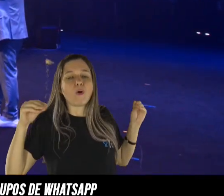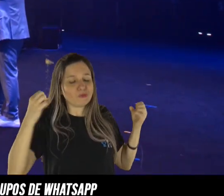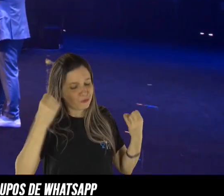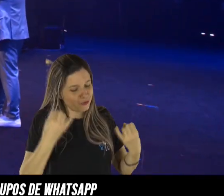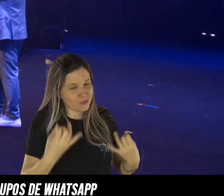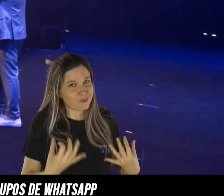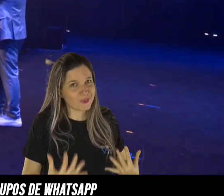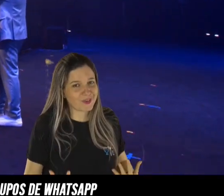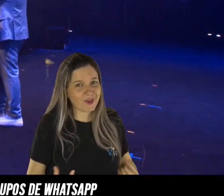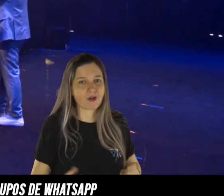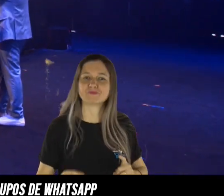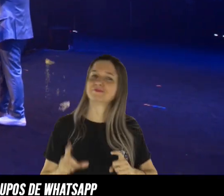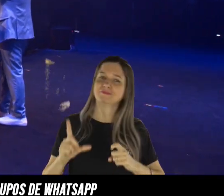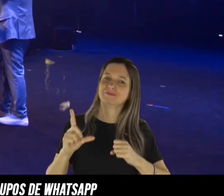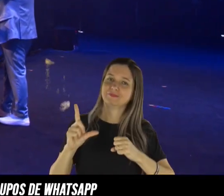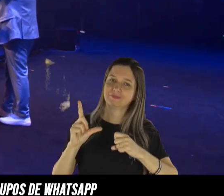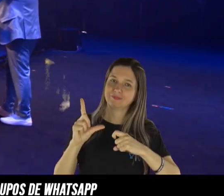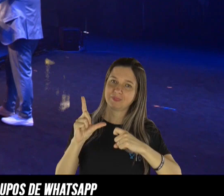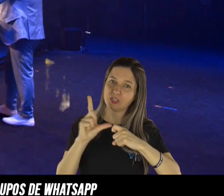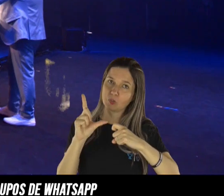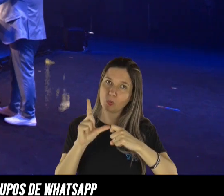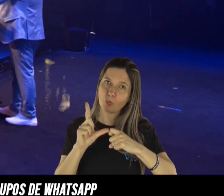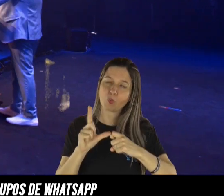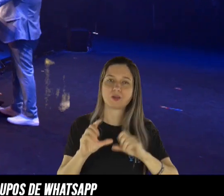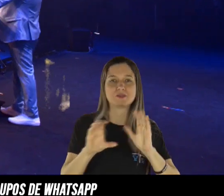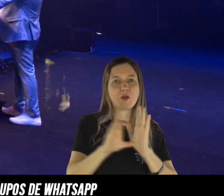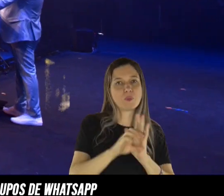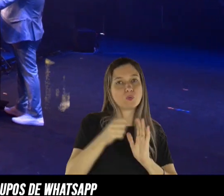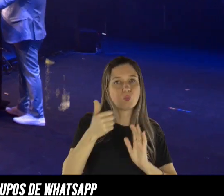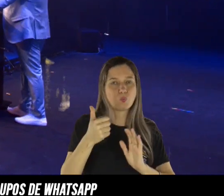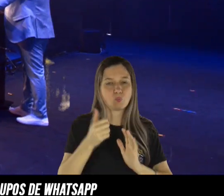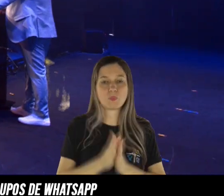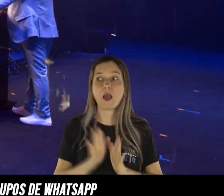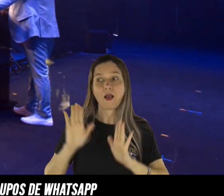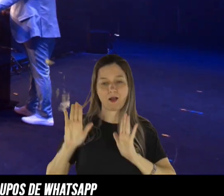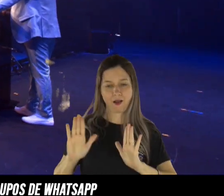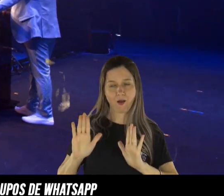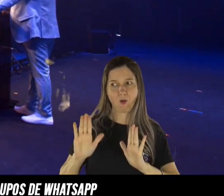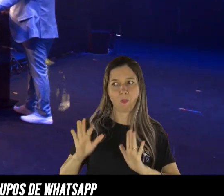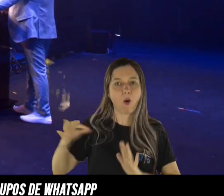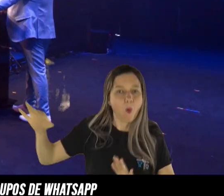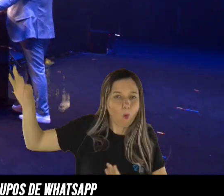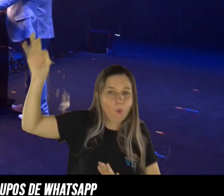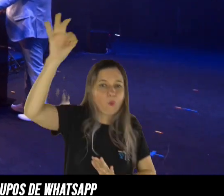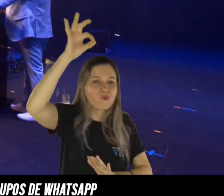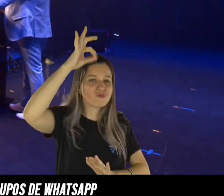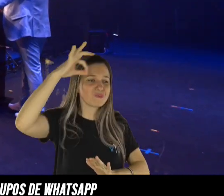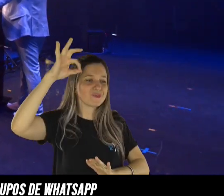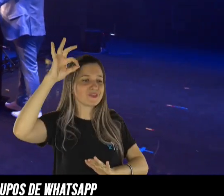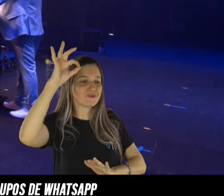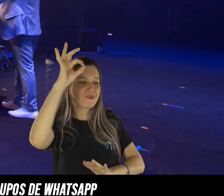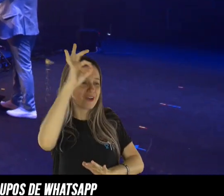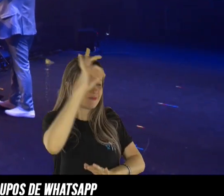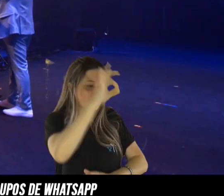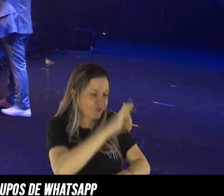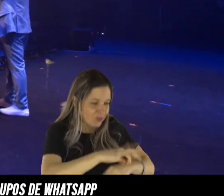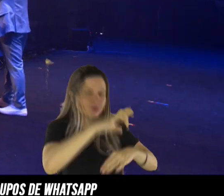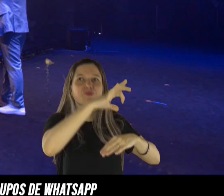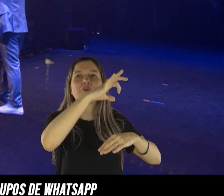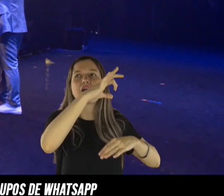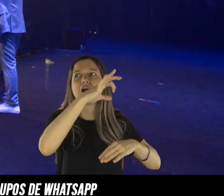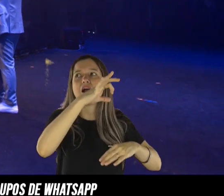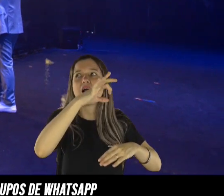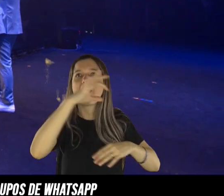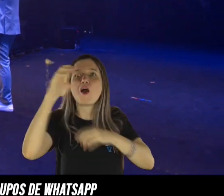35 ou 37. E o anjo respondeu. O Espírito Santo virá sobre você. E o poder do Altíssimo